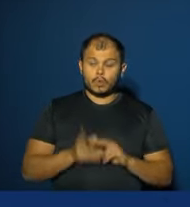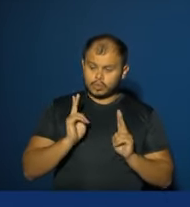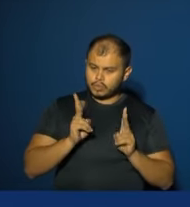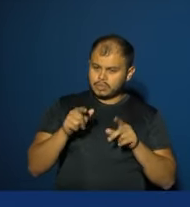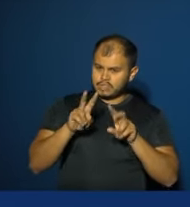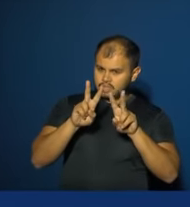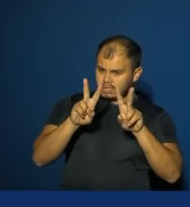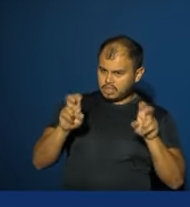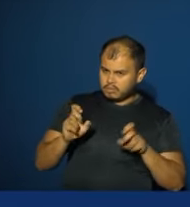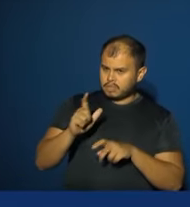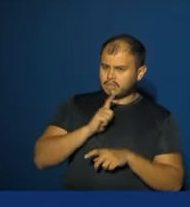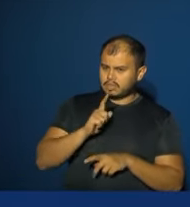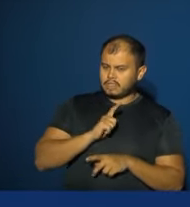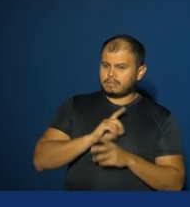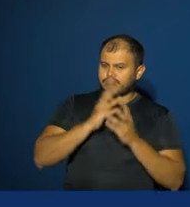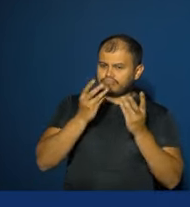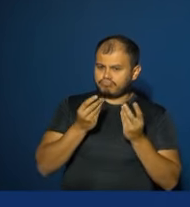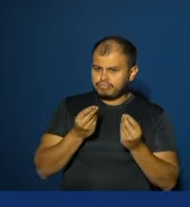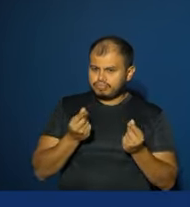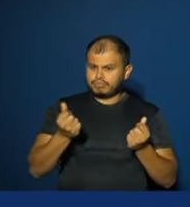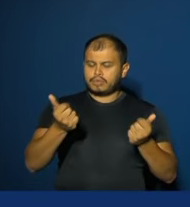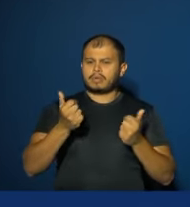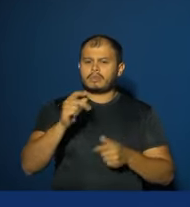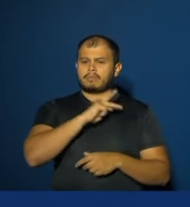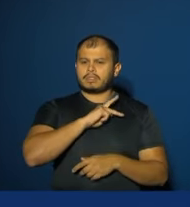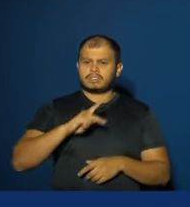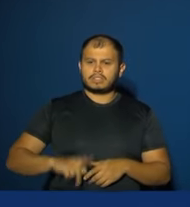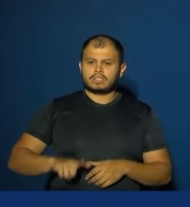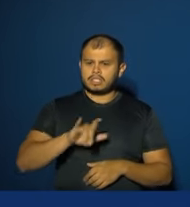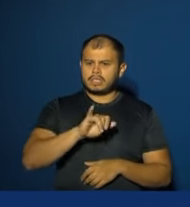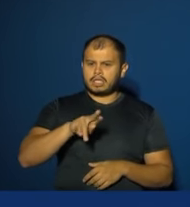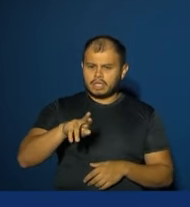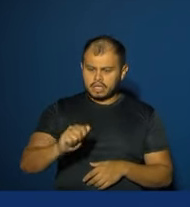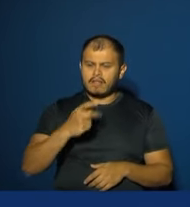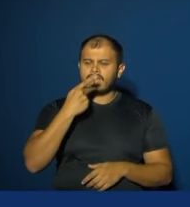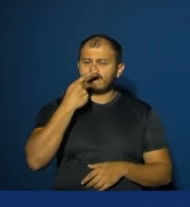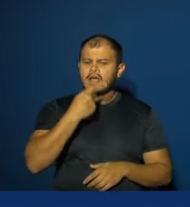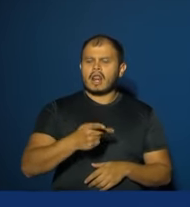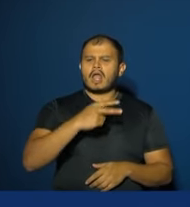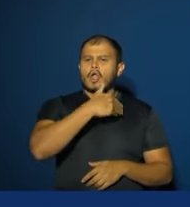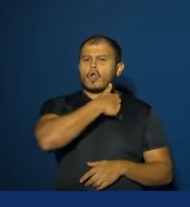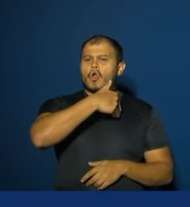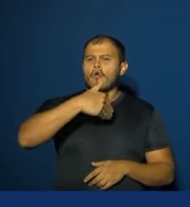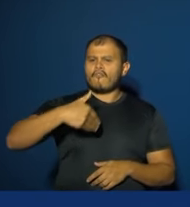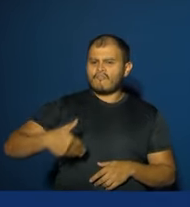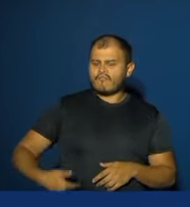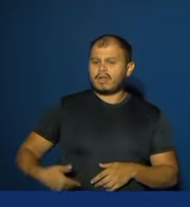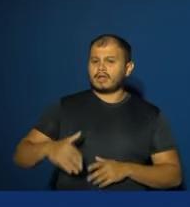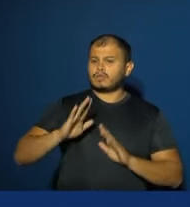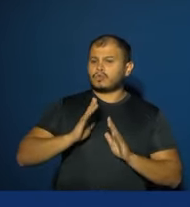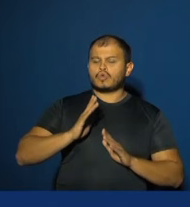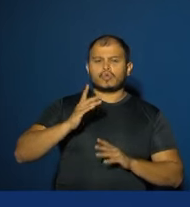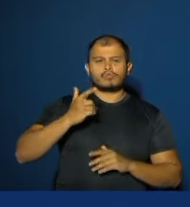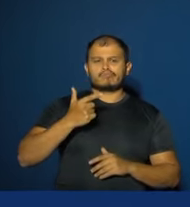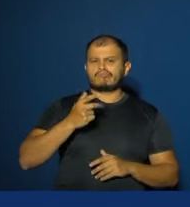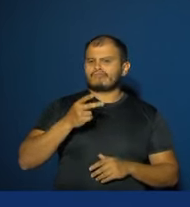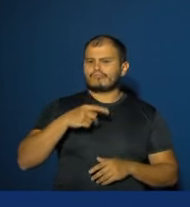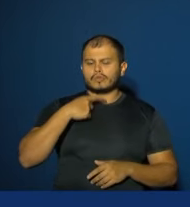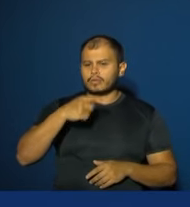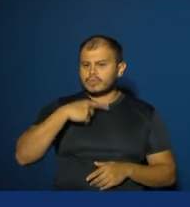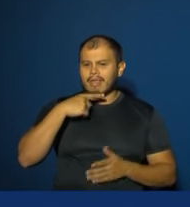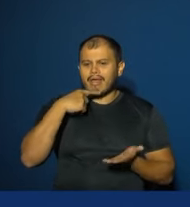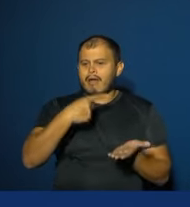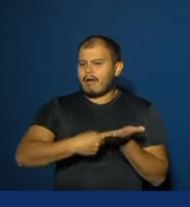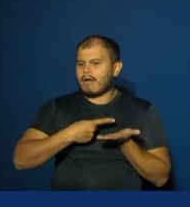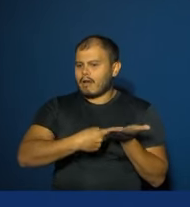do desgaste aí com o presidente Lira. Ele tem falado que o governo falou, né, que o governo não tem cumprido